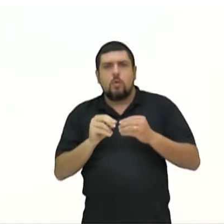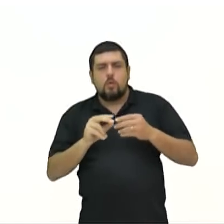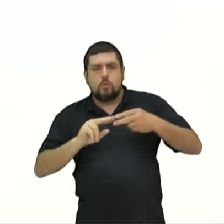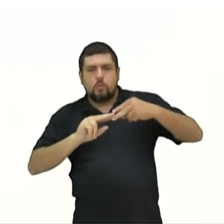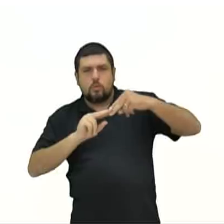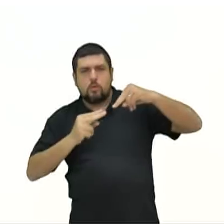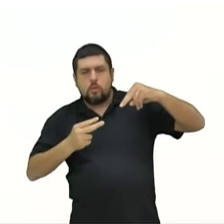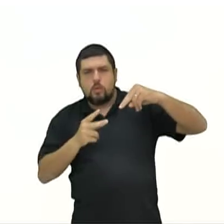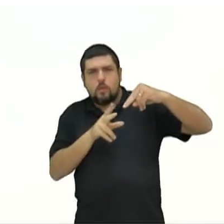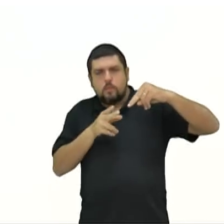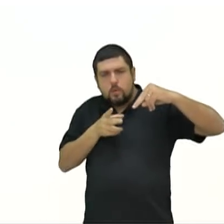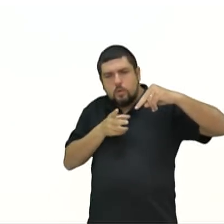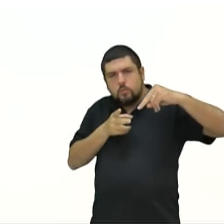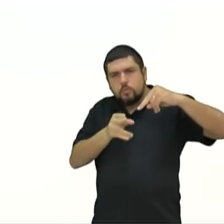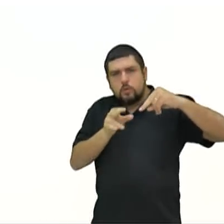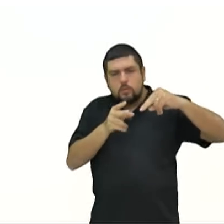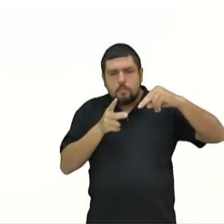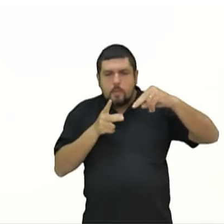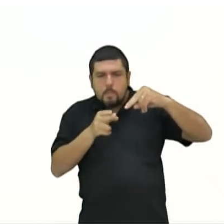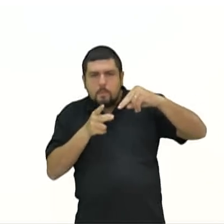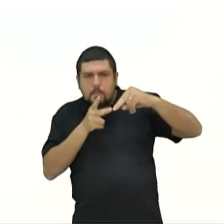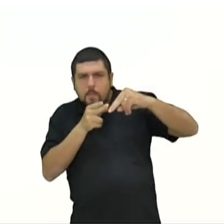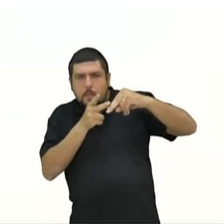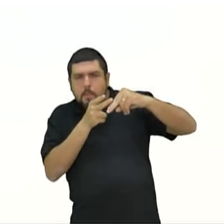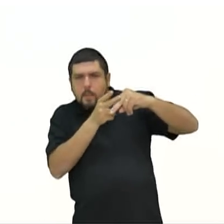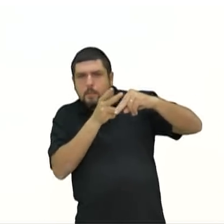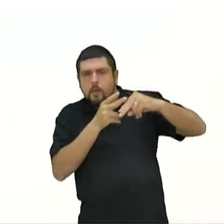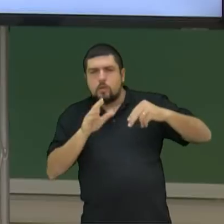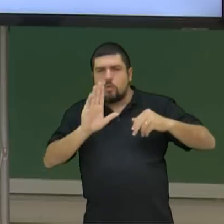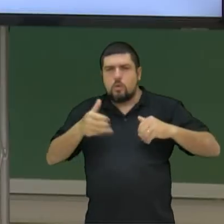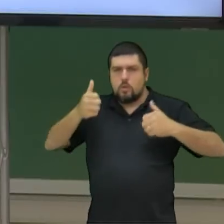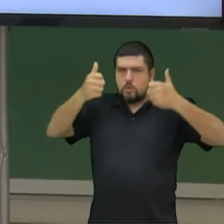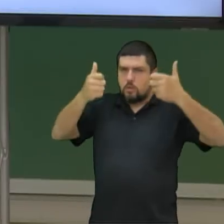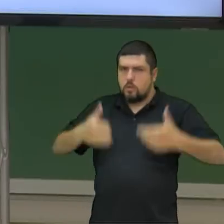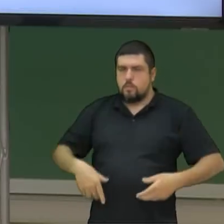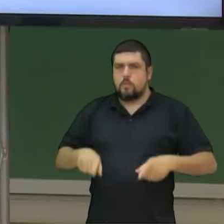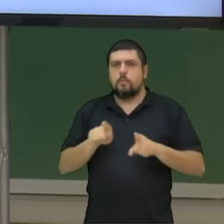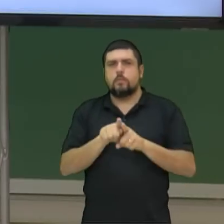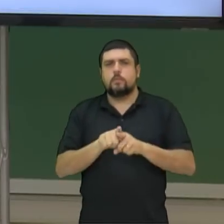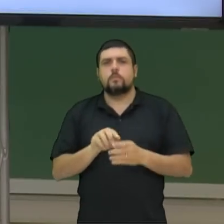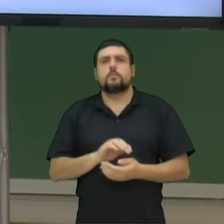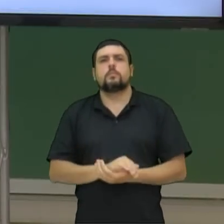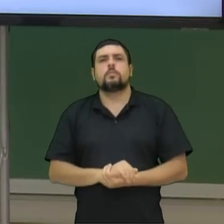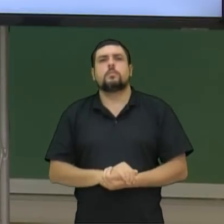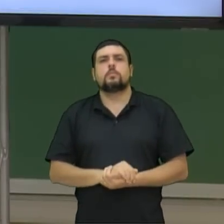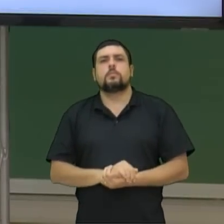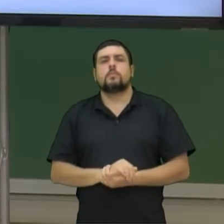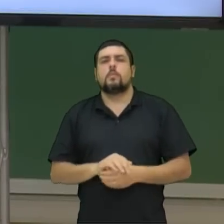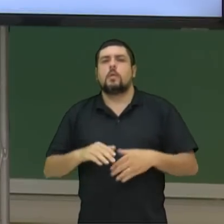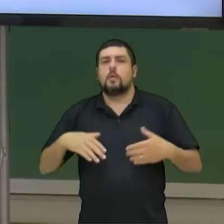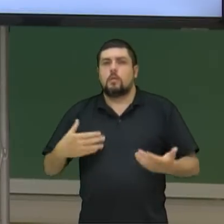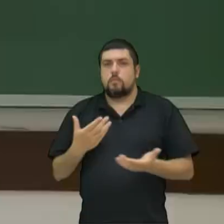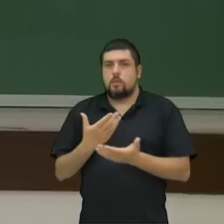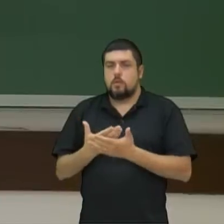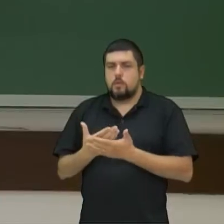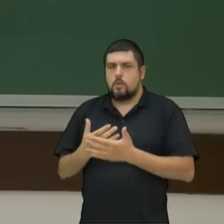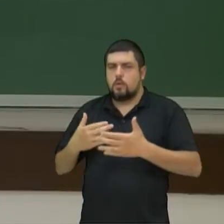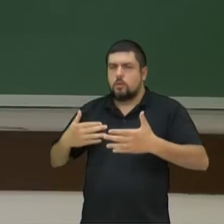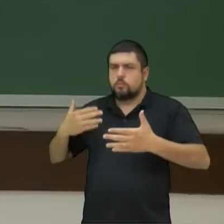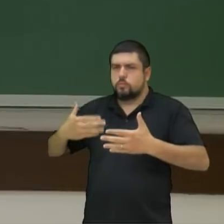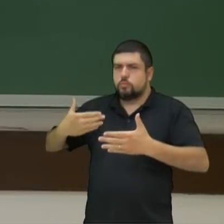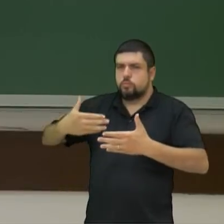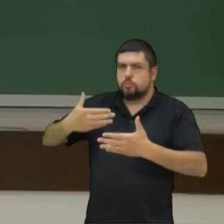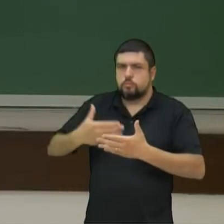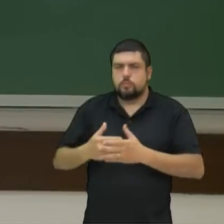o DNA de interesse, em pontos específicos. A gente falou bastante sobre isso também. Então, nessa aula, a gente fez